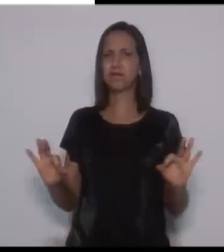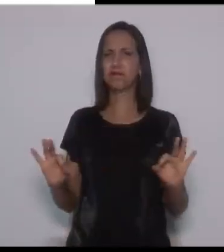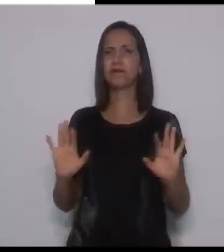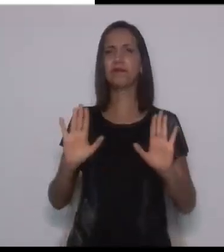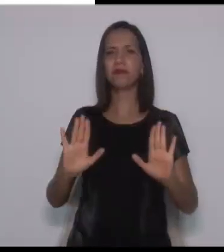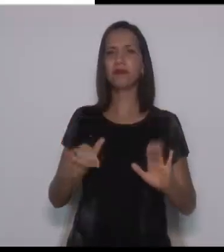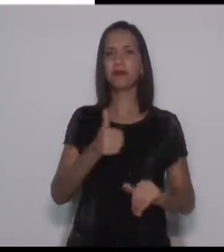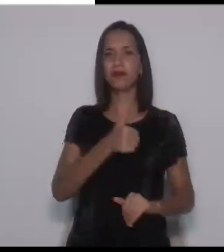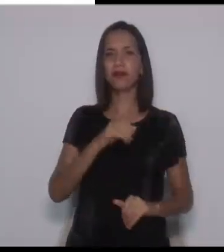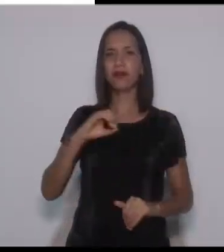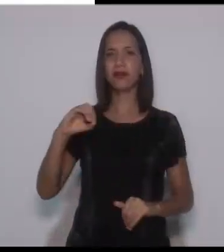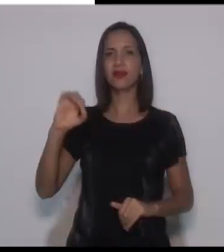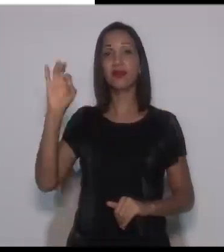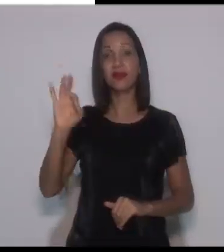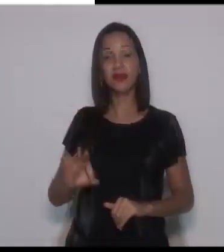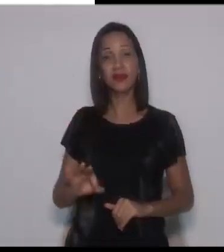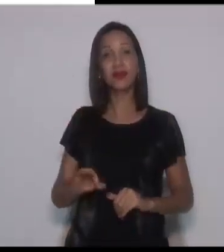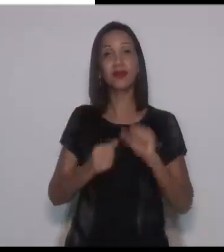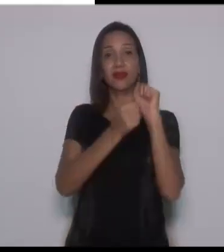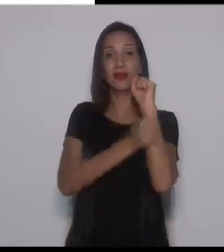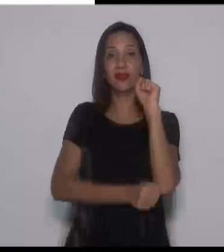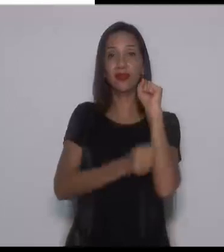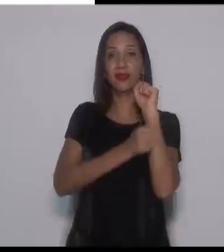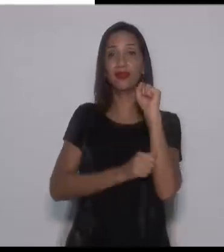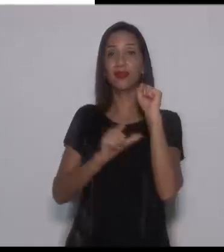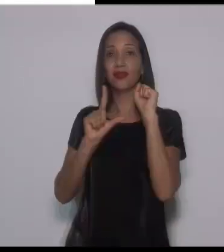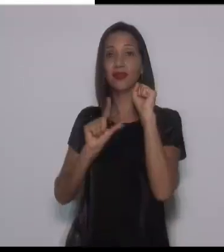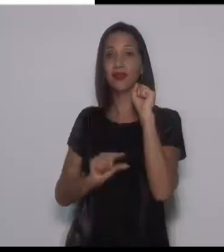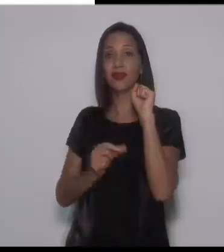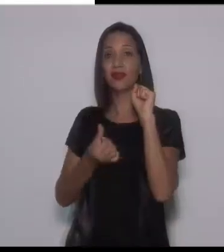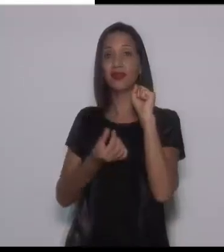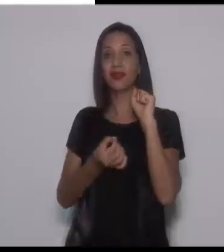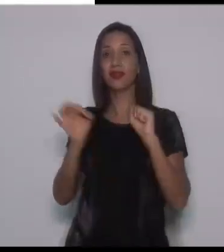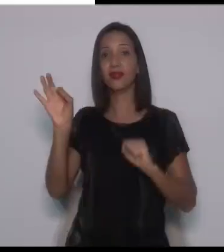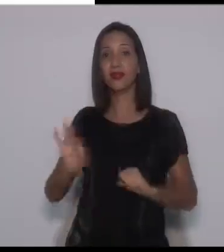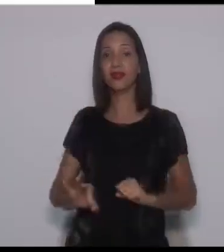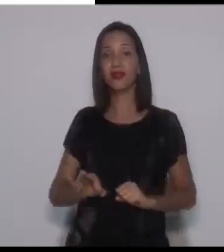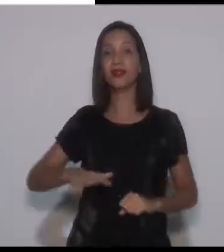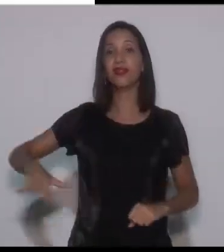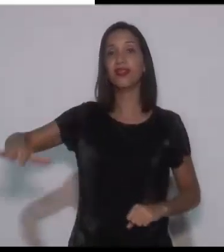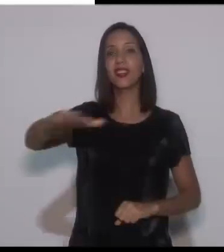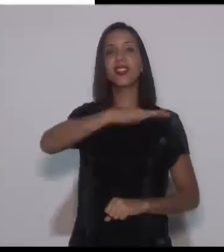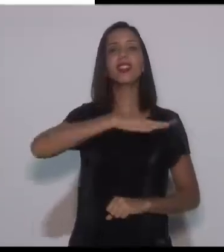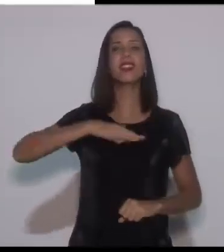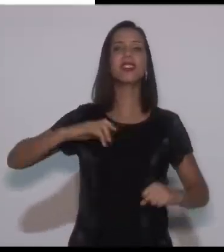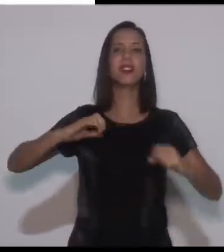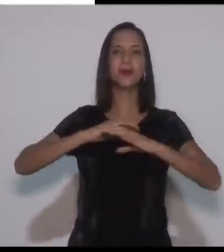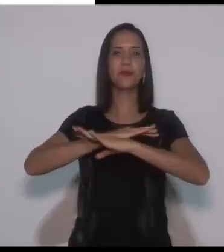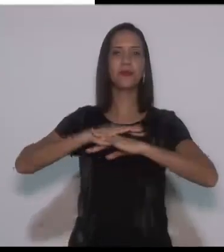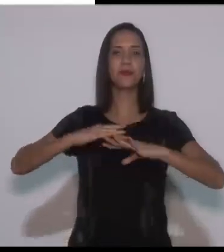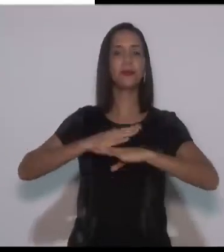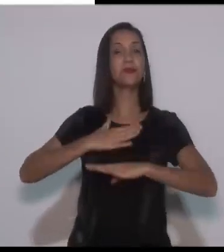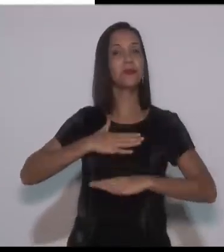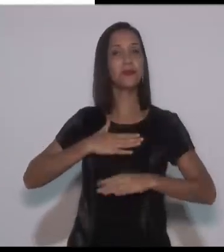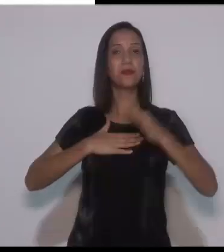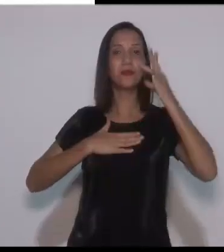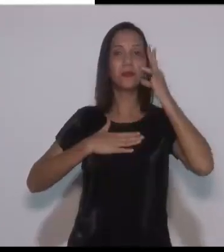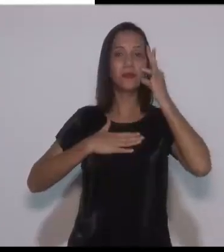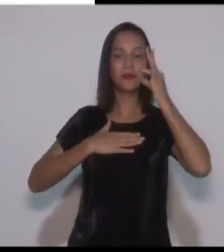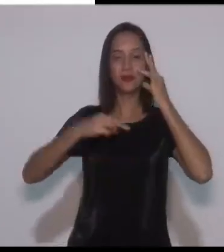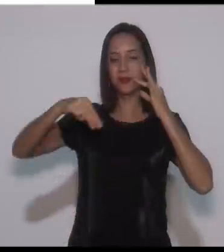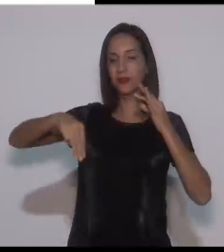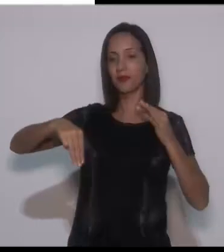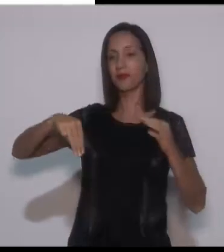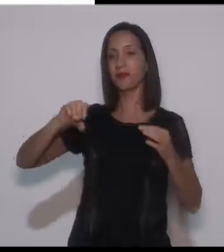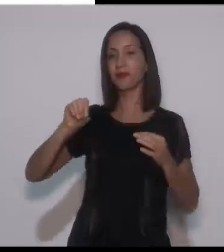só que o 100% do esgoto coletado era menos do 60% do esgoto na cidade. Não é? Eu sou testemunhoso do Morumbi há 3